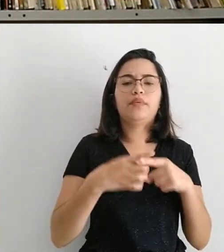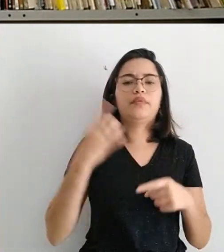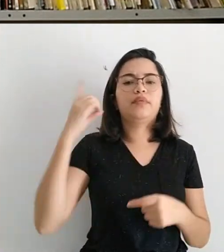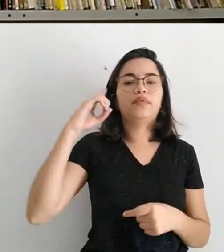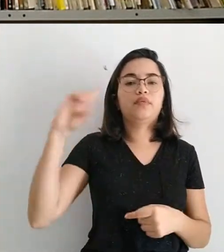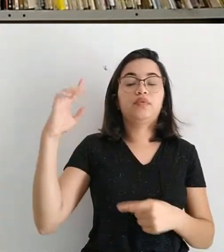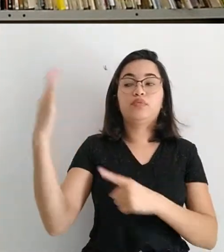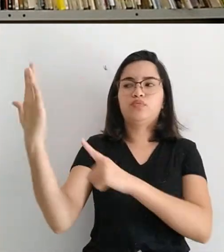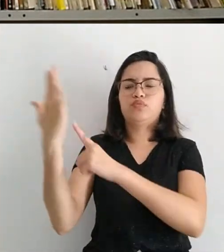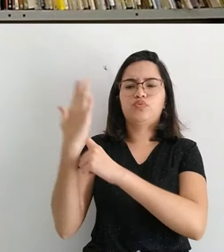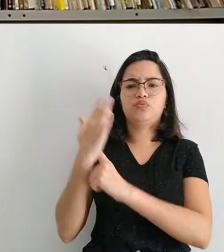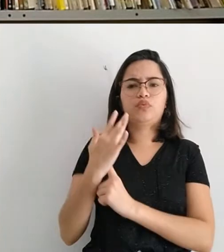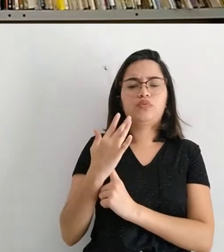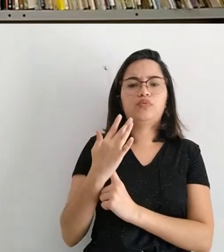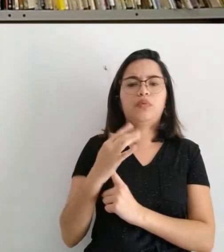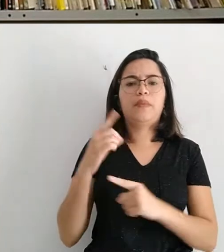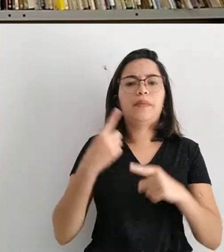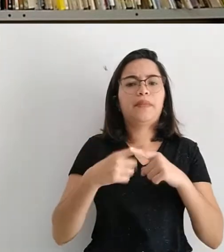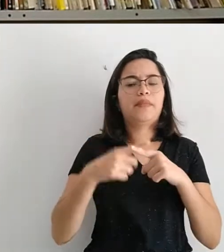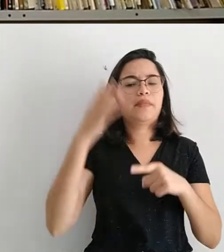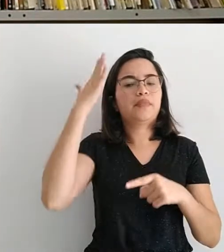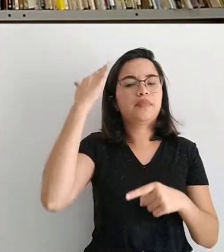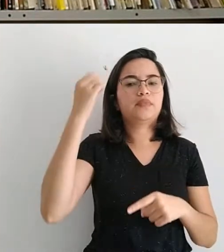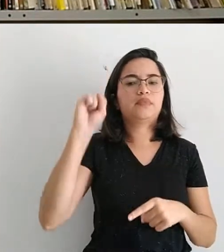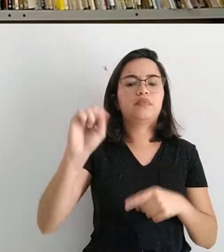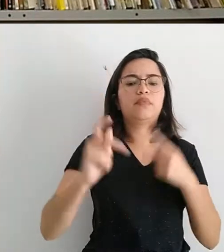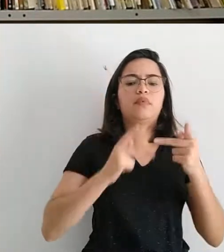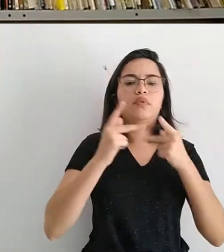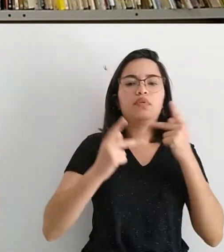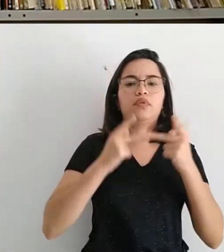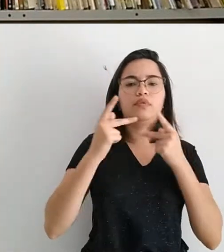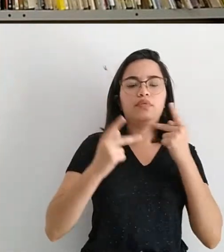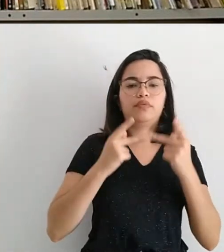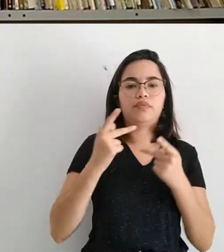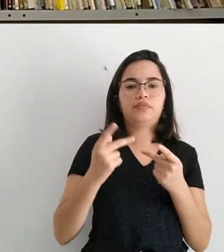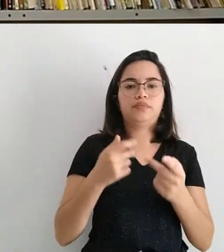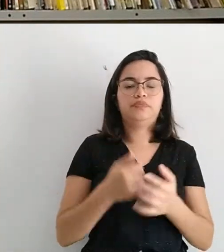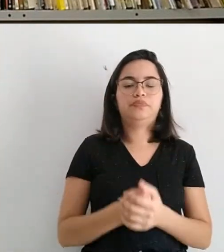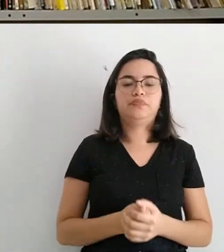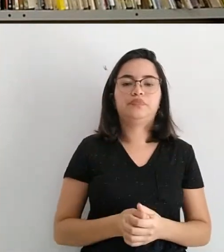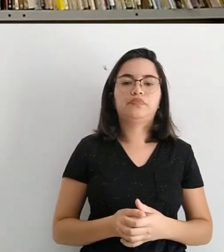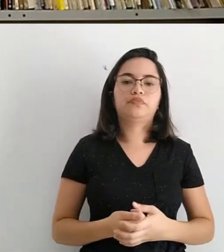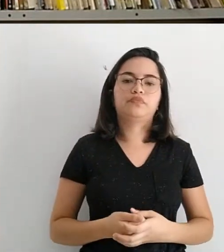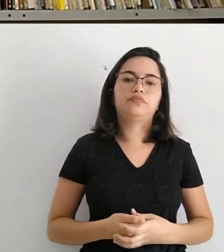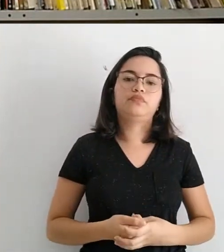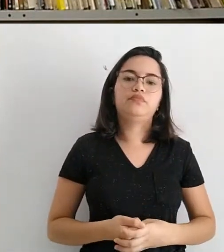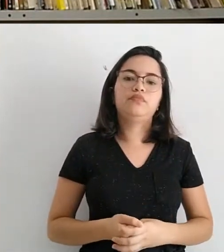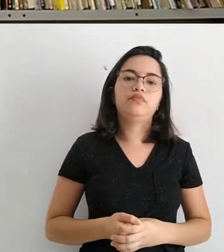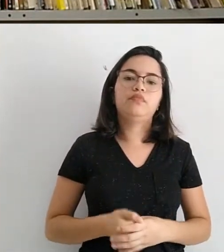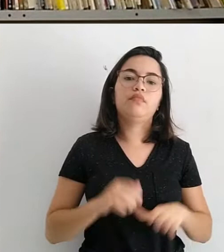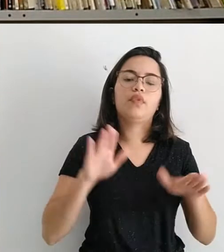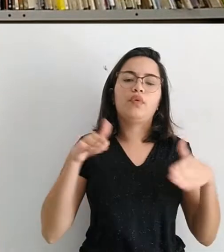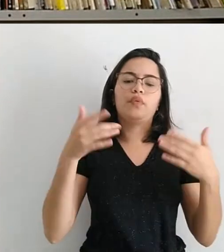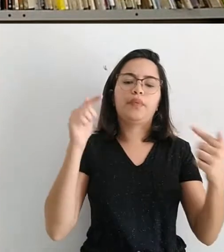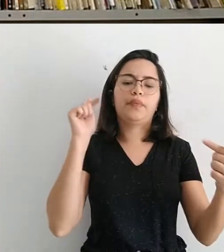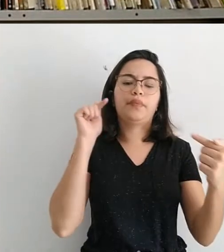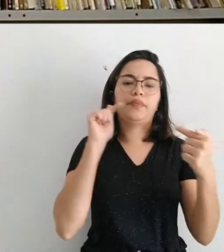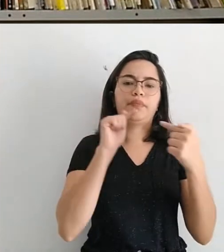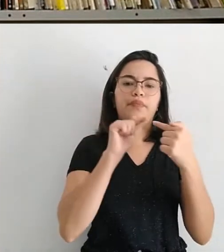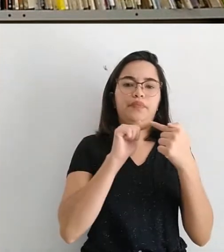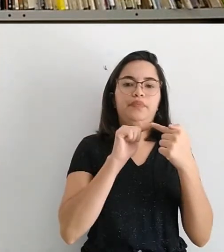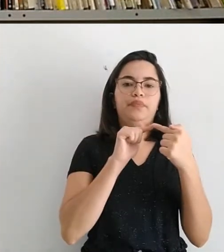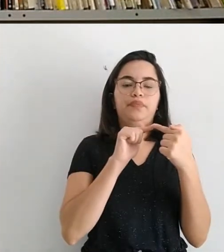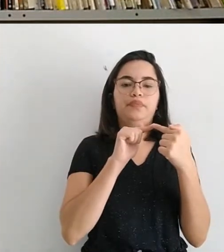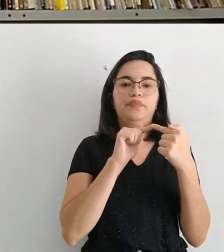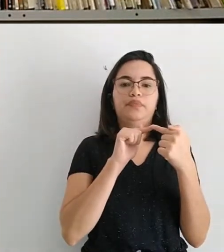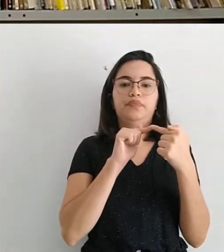Deus nos revela isso? Por que Salomão está falando sobre isso? Né? Qual é o